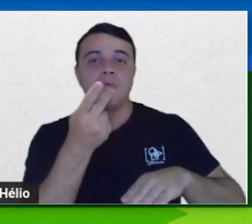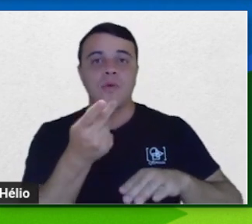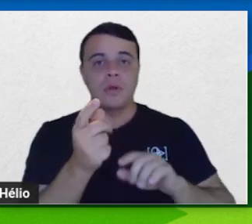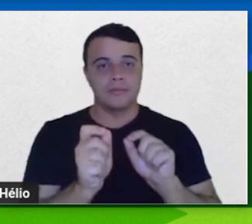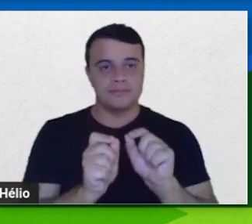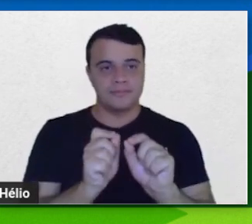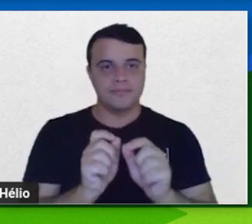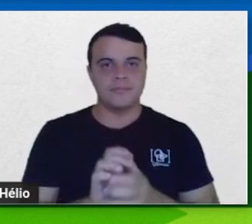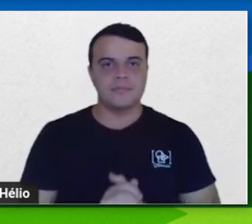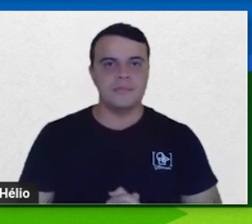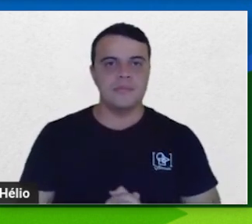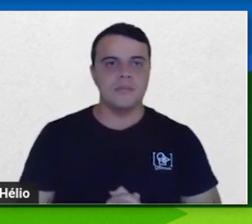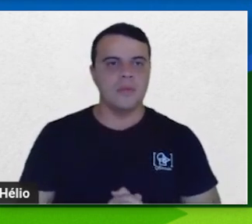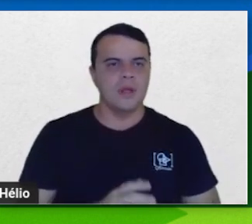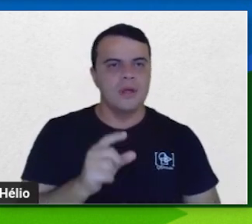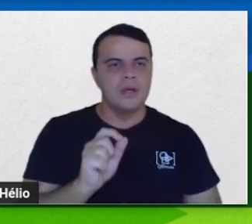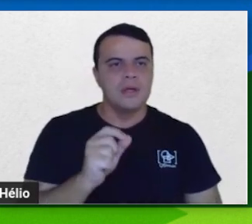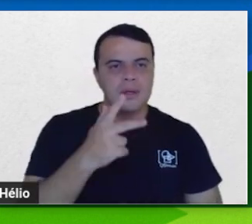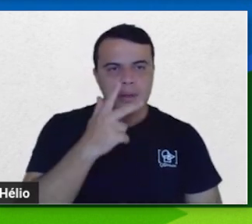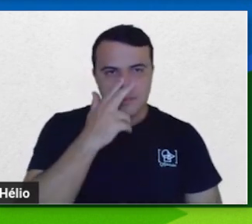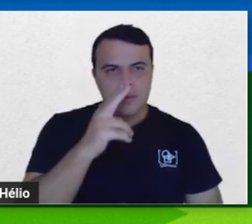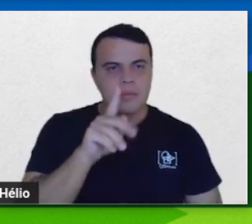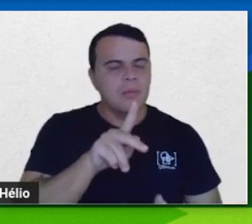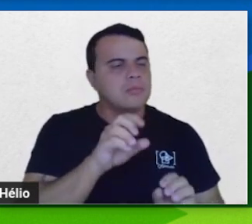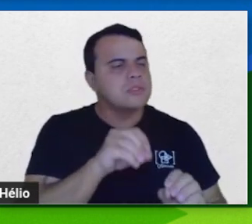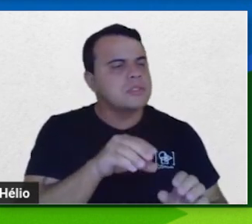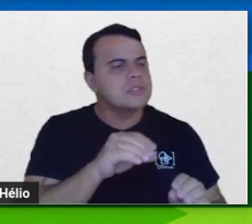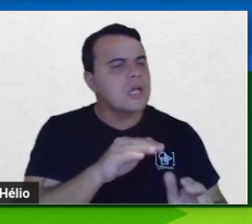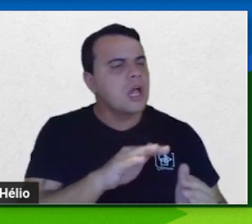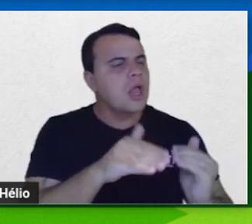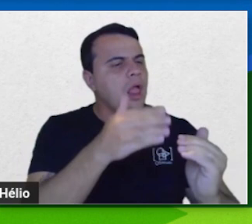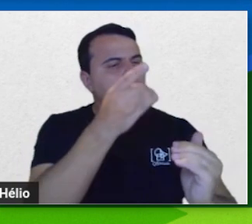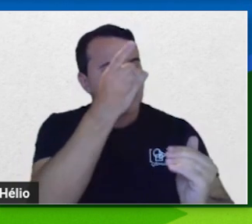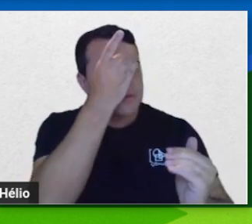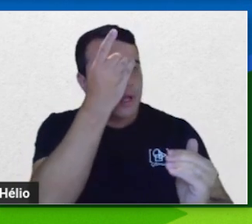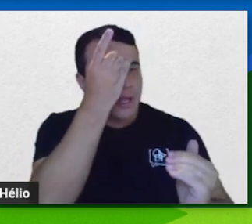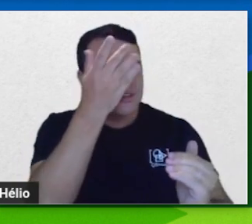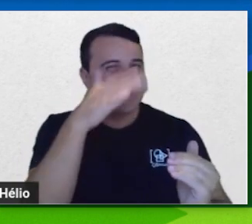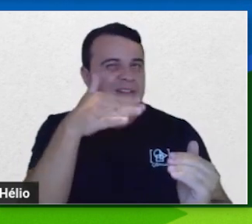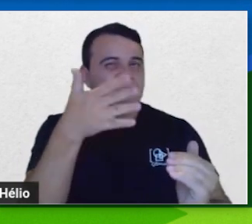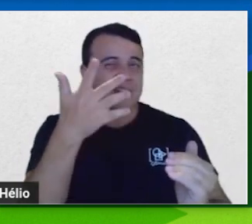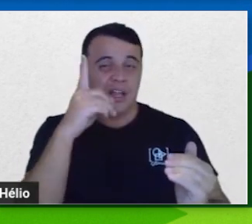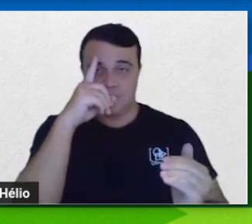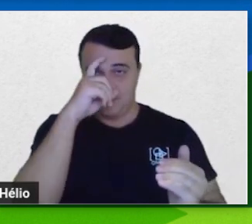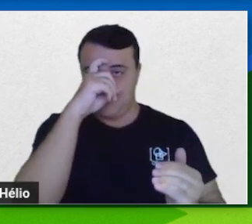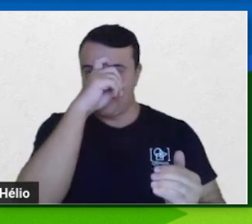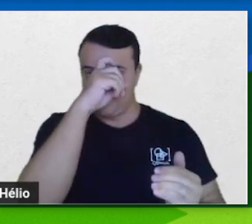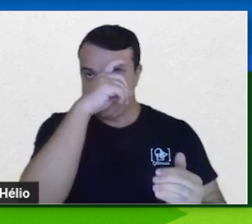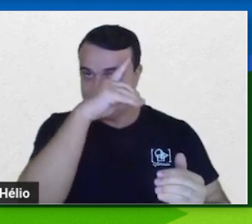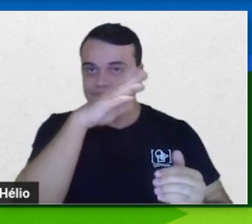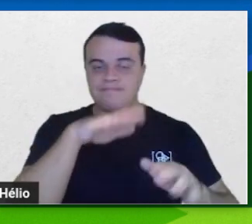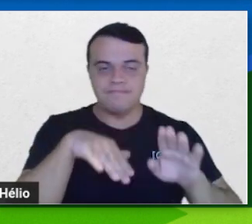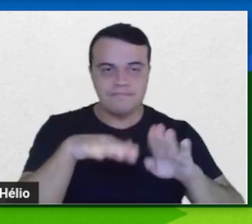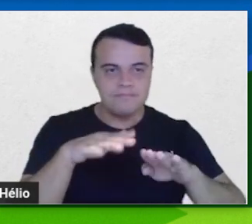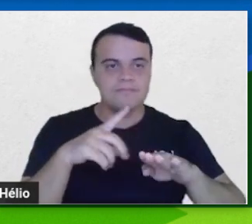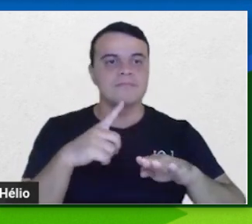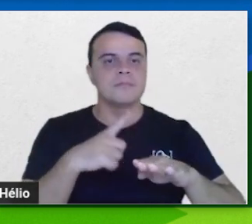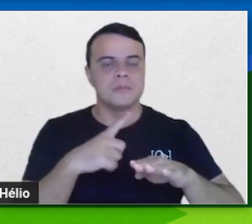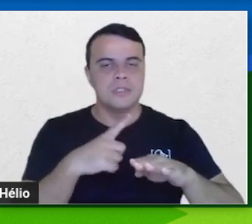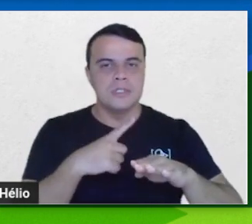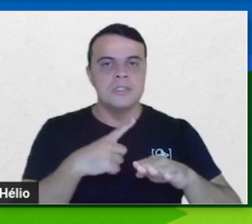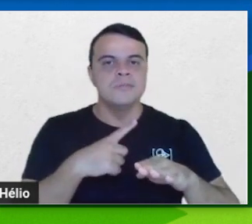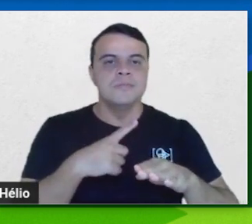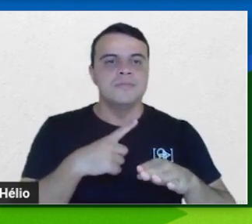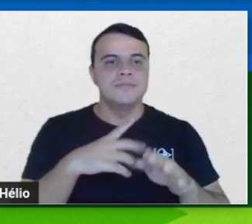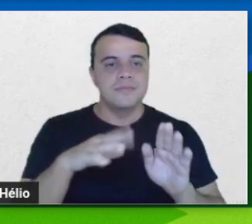que para desenvolver a criatividade, mas a gente sabe que não é fácil, né? Muitas vezes